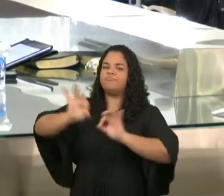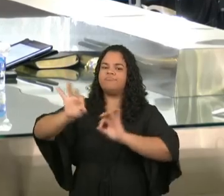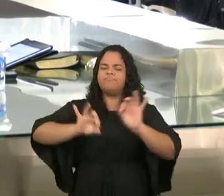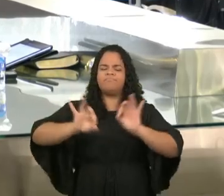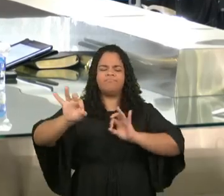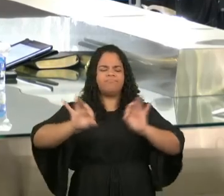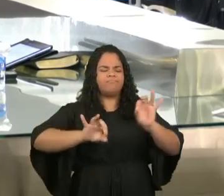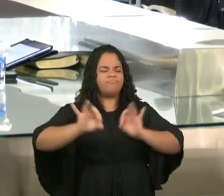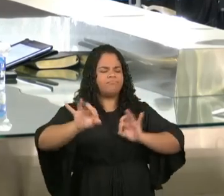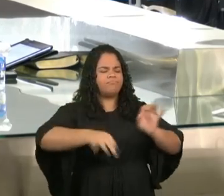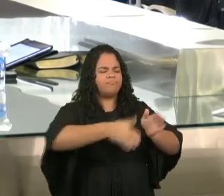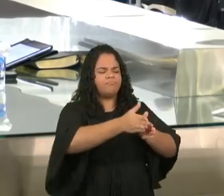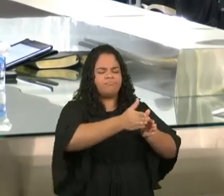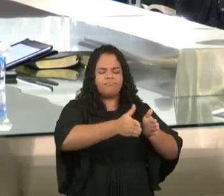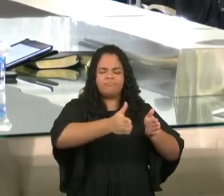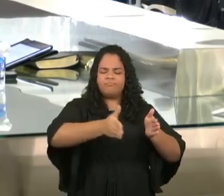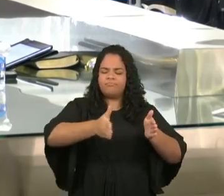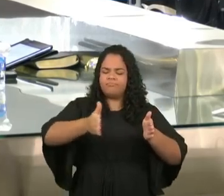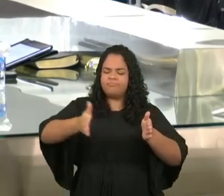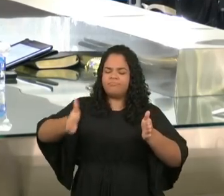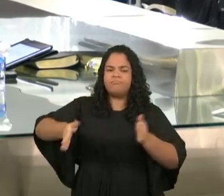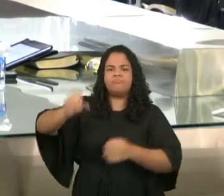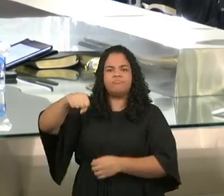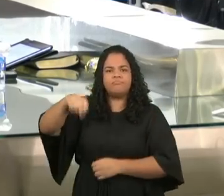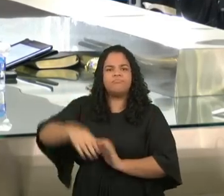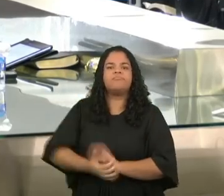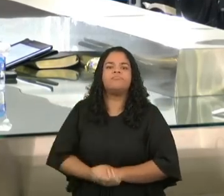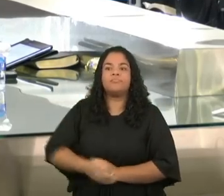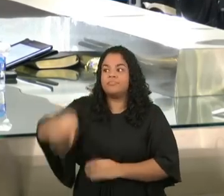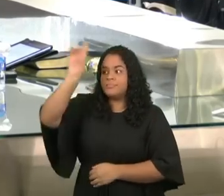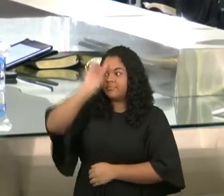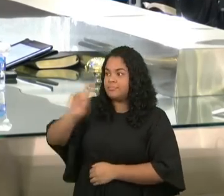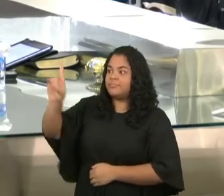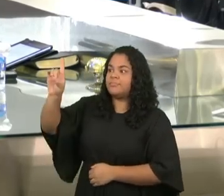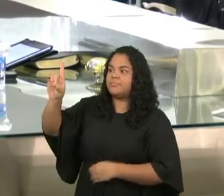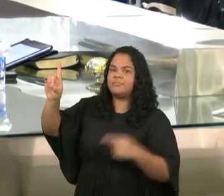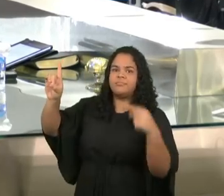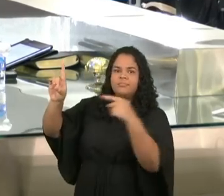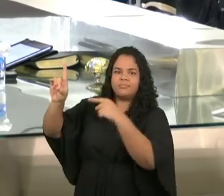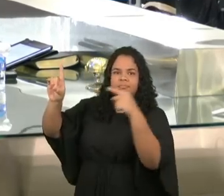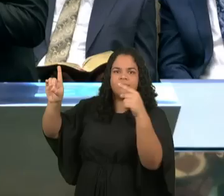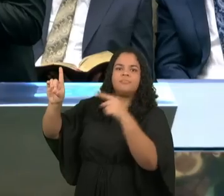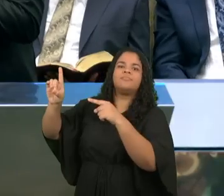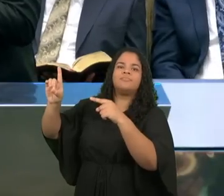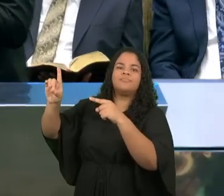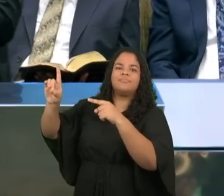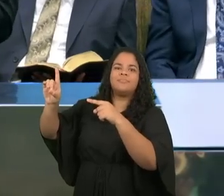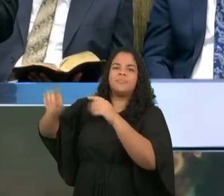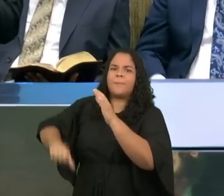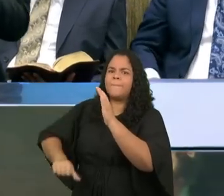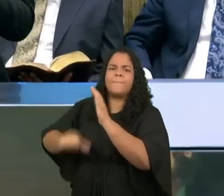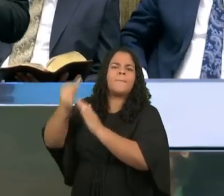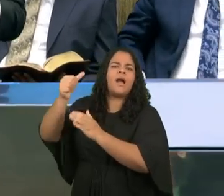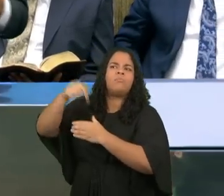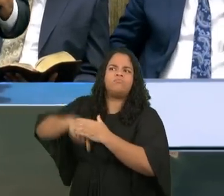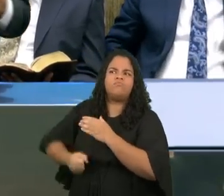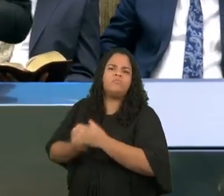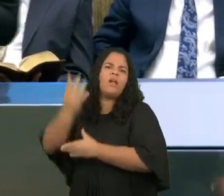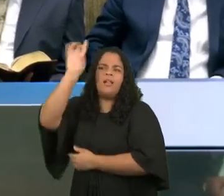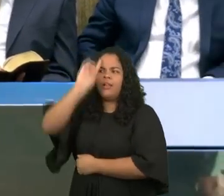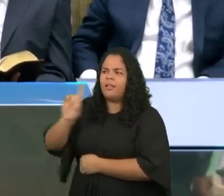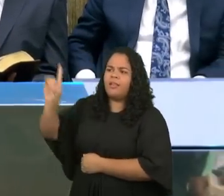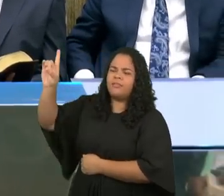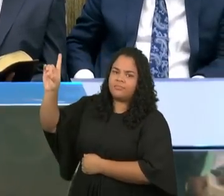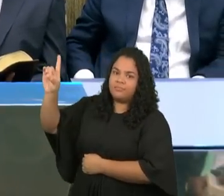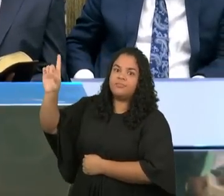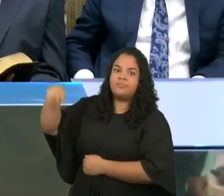Deus procedeu assim, é Deus quem vai e não nós. Deus, só é possível encontrar Deus